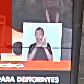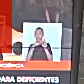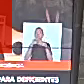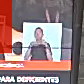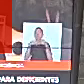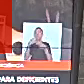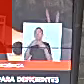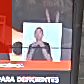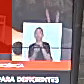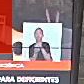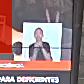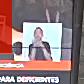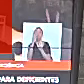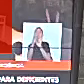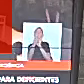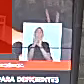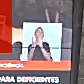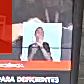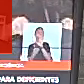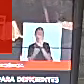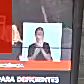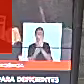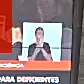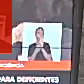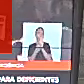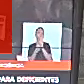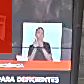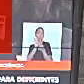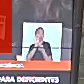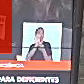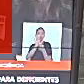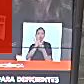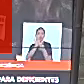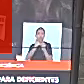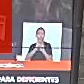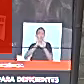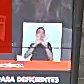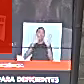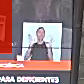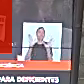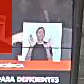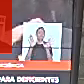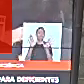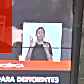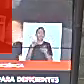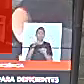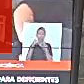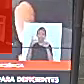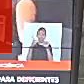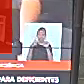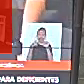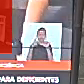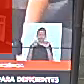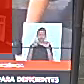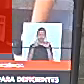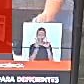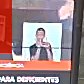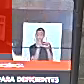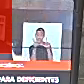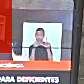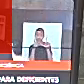esclarecendo e tirando toda e qualquer dúvida que a emissão dessa carteira pelo